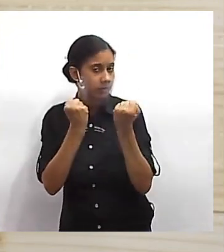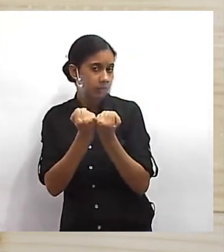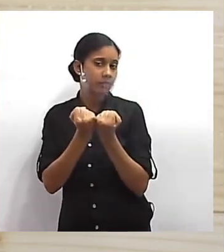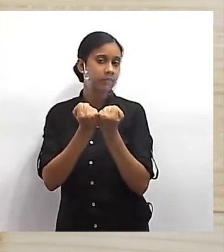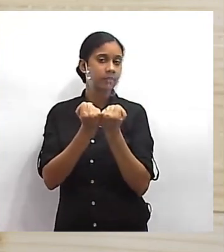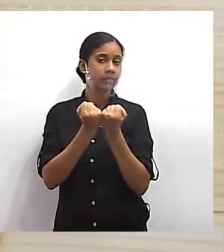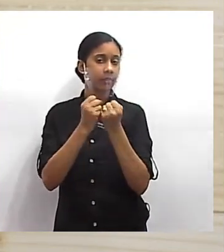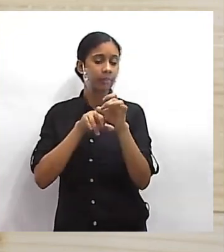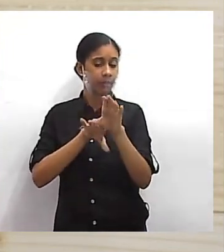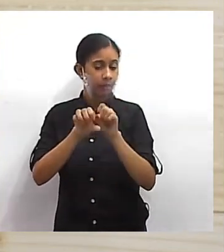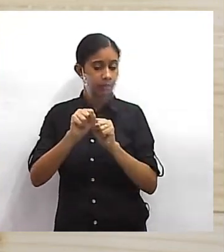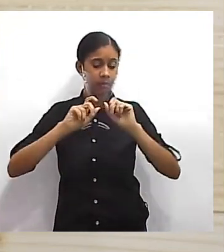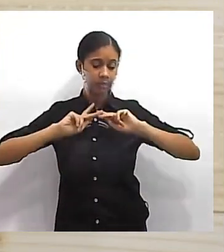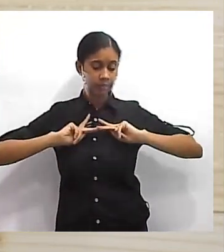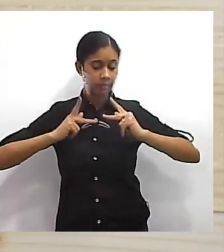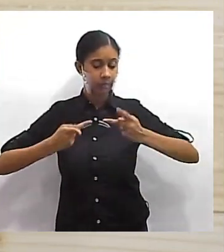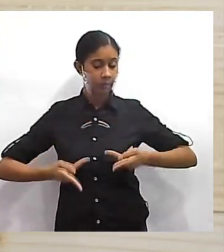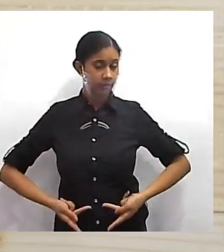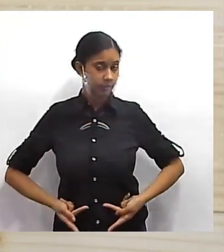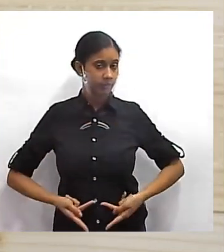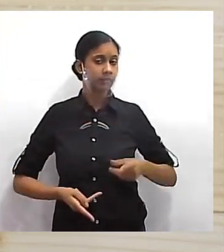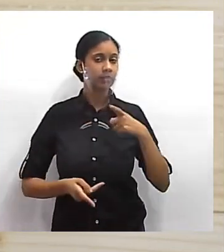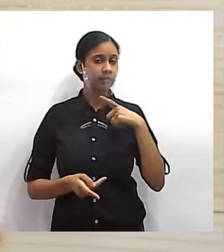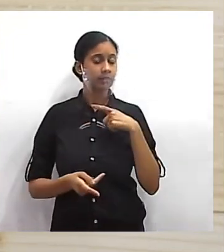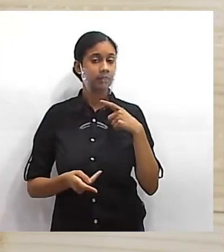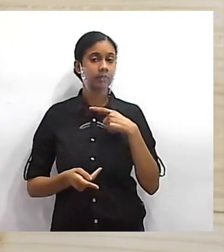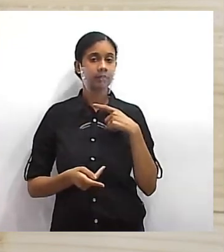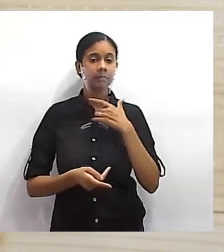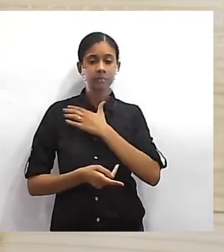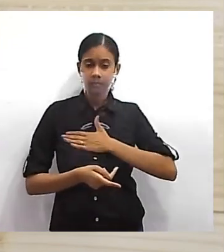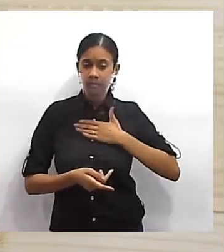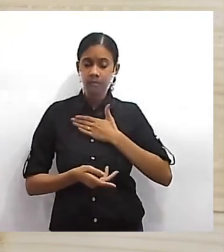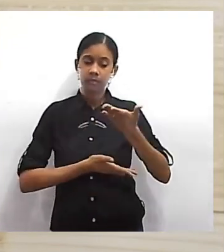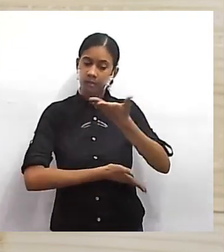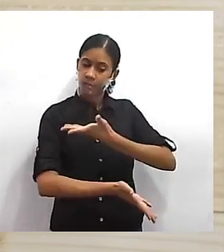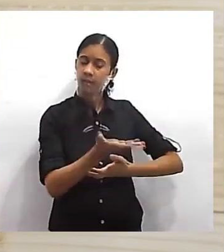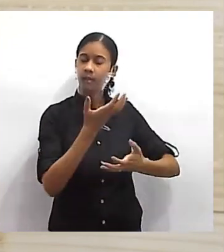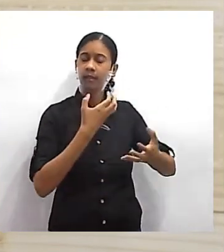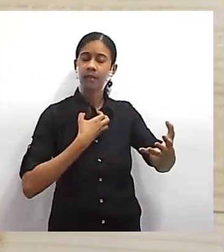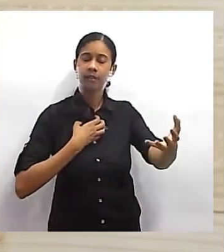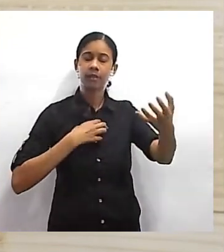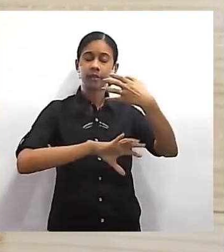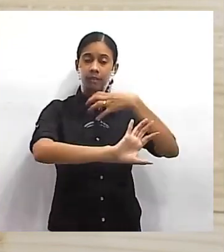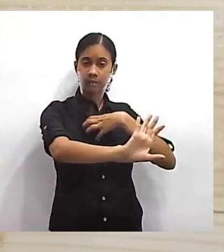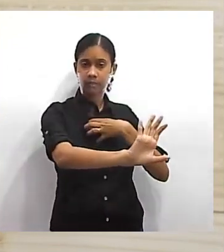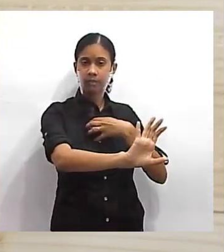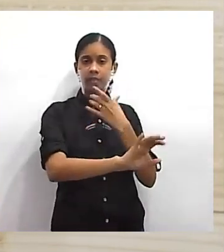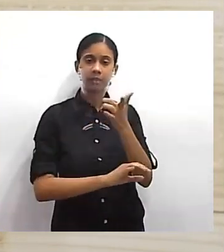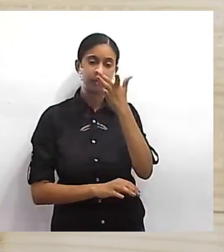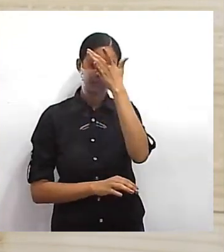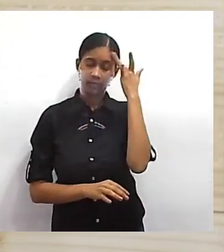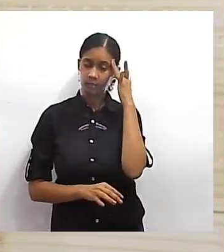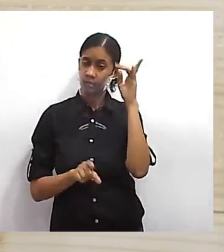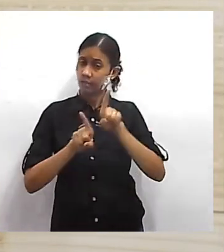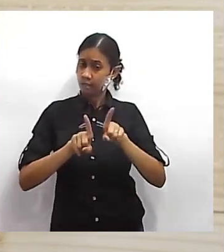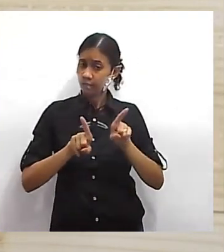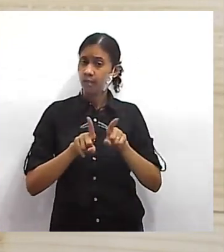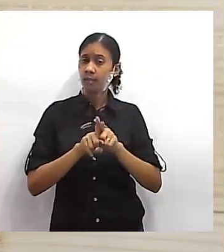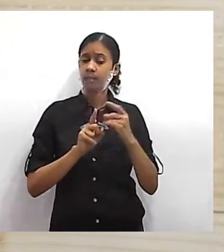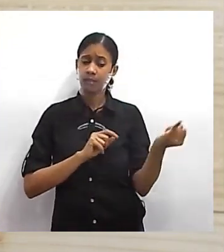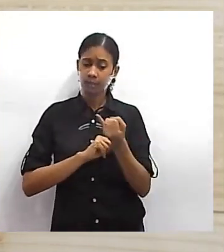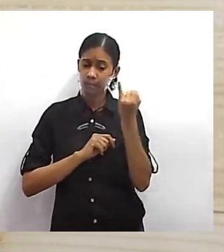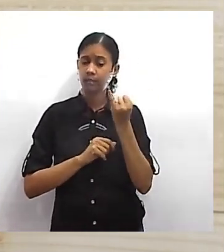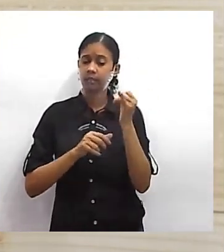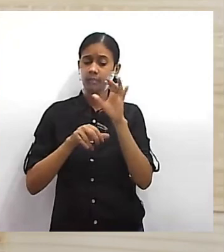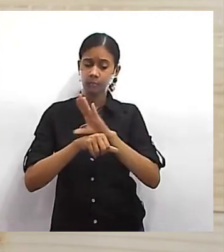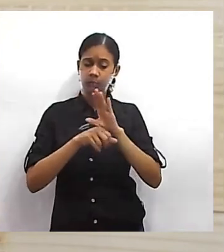a formação humanística. Você tem empatia com o outro. Nada contra os cursos de tecnologia, são muito importantes. Eu estou